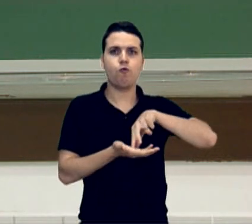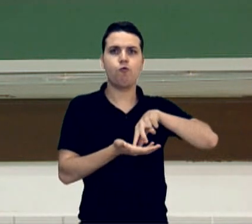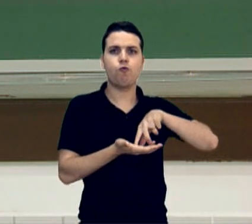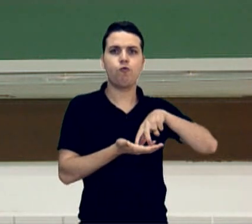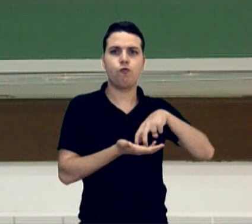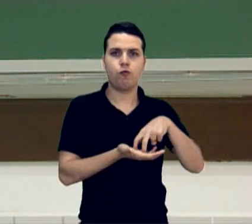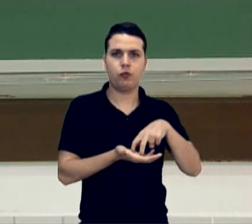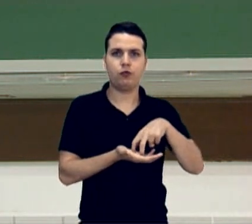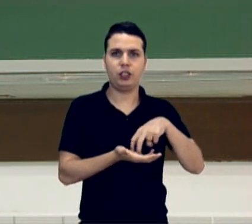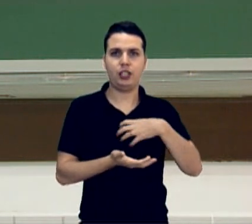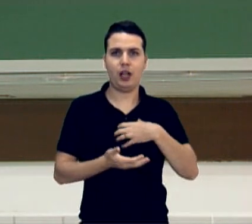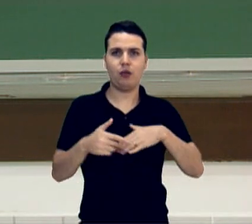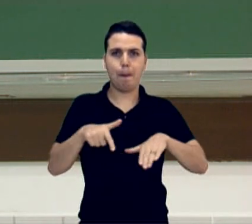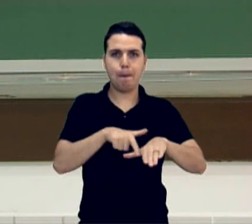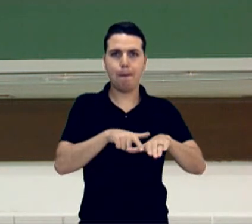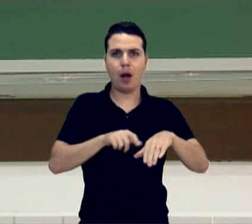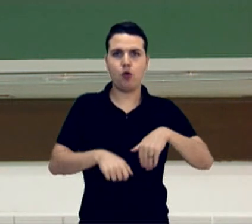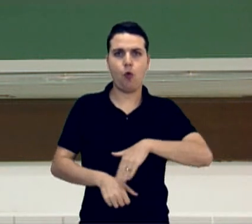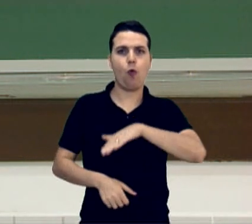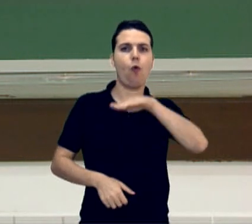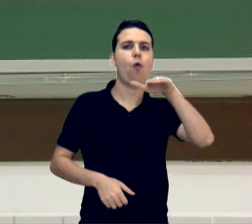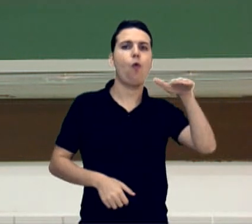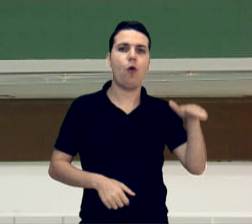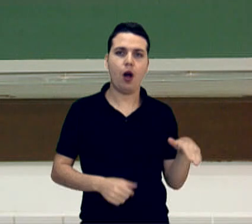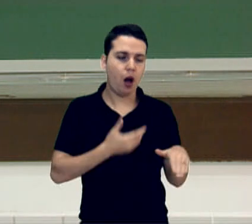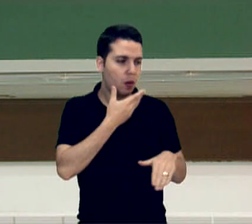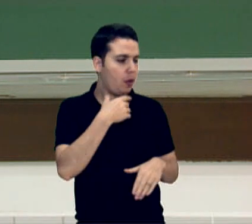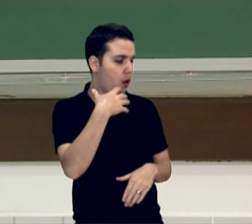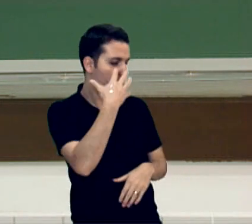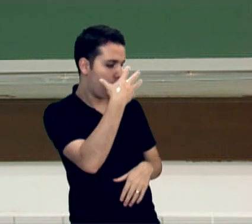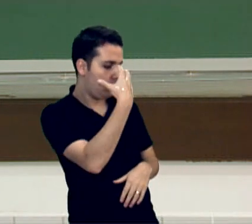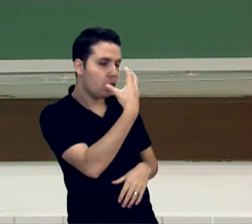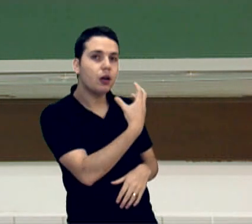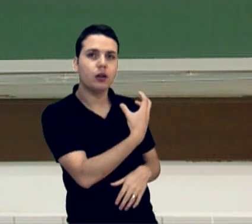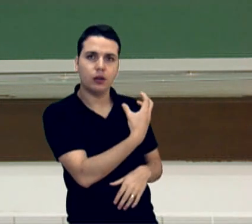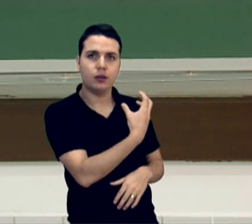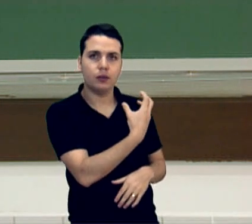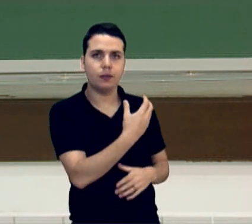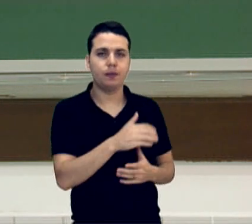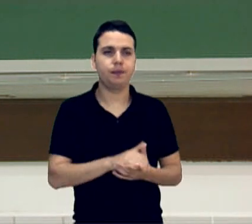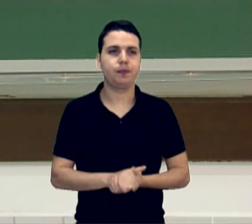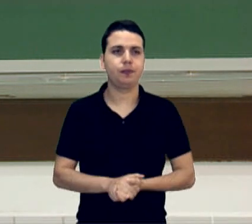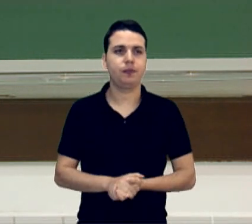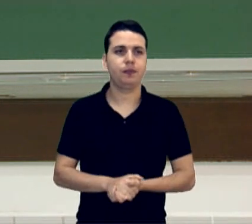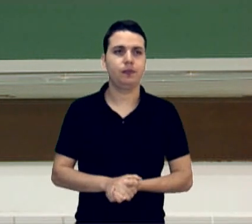para encantar o homem. Então, é uma forma de sedução, né?